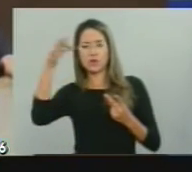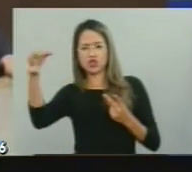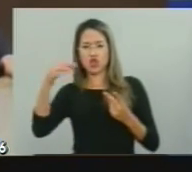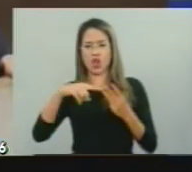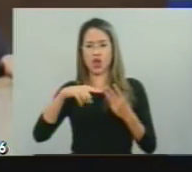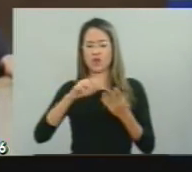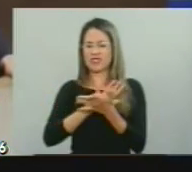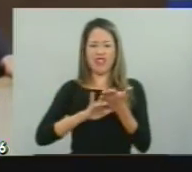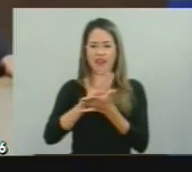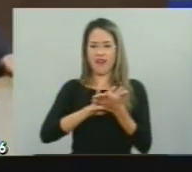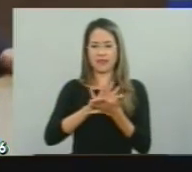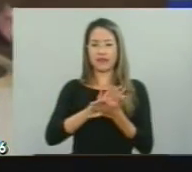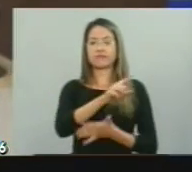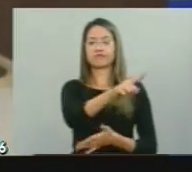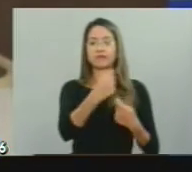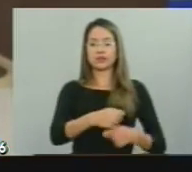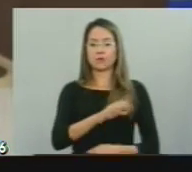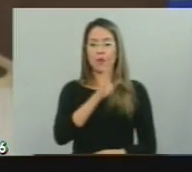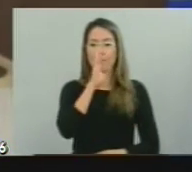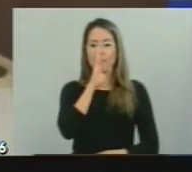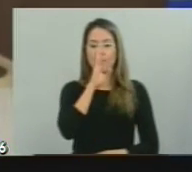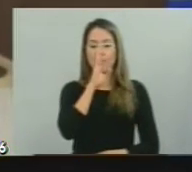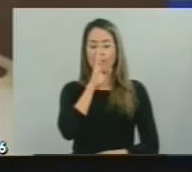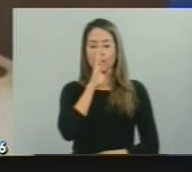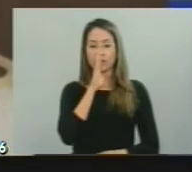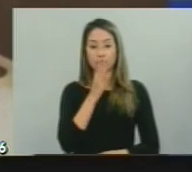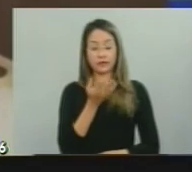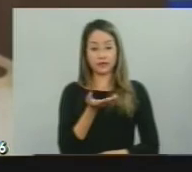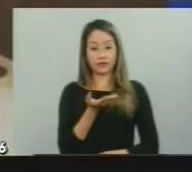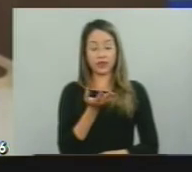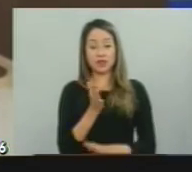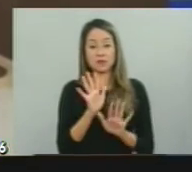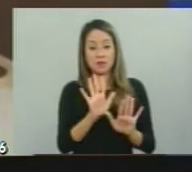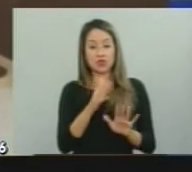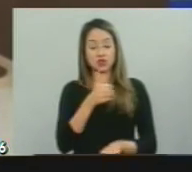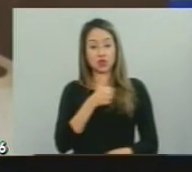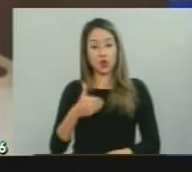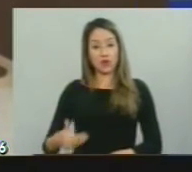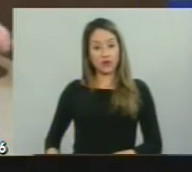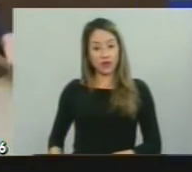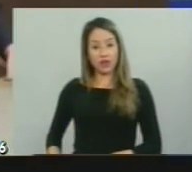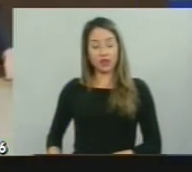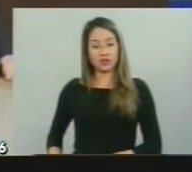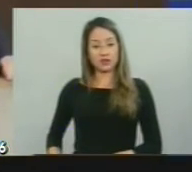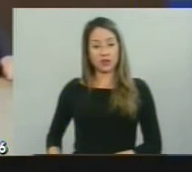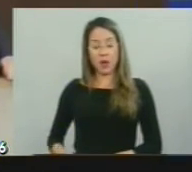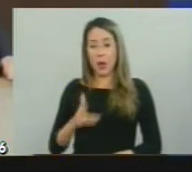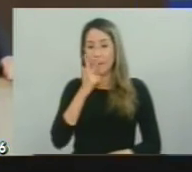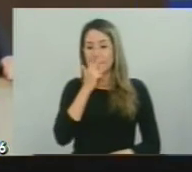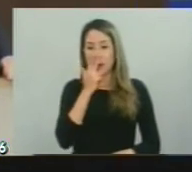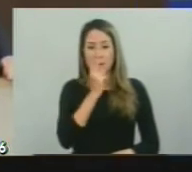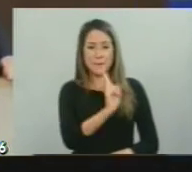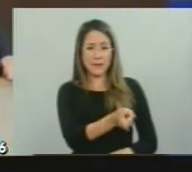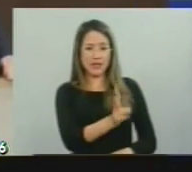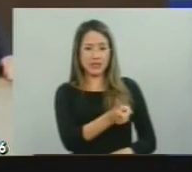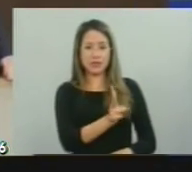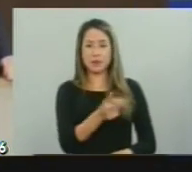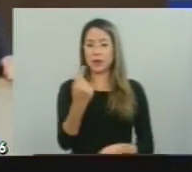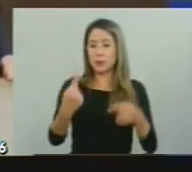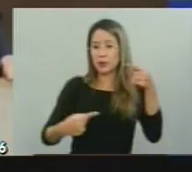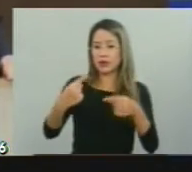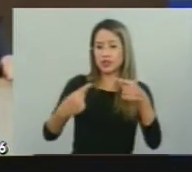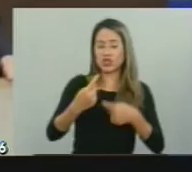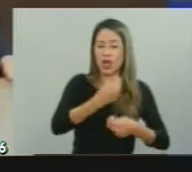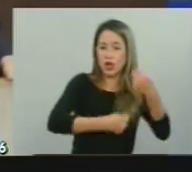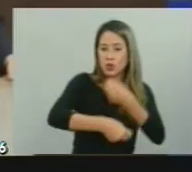determinadas políticas sociais, mas que, ao mesmo tempo, este governo empreende a mesma política econômica que ele